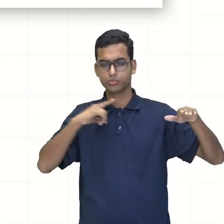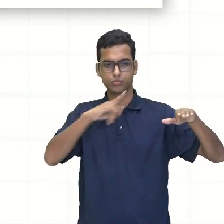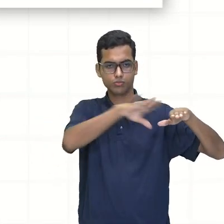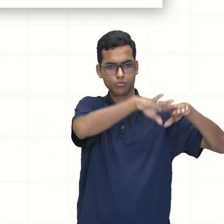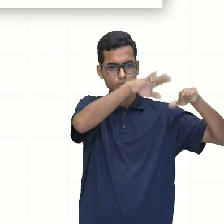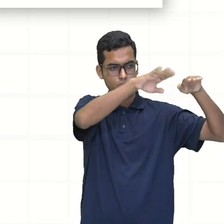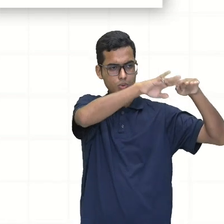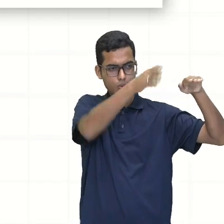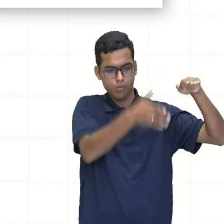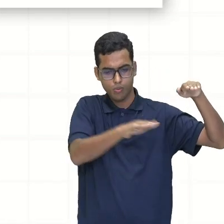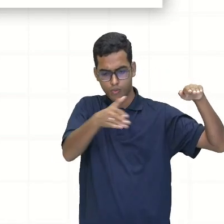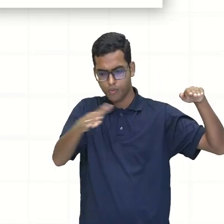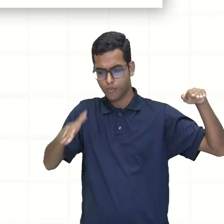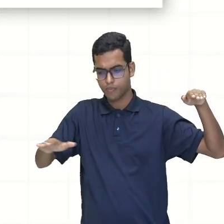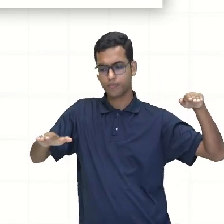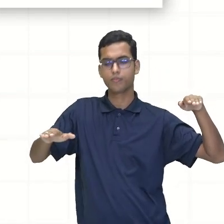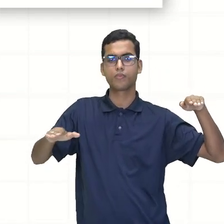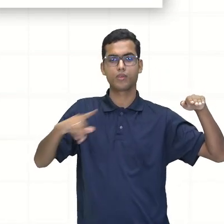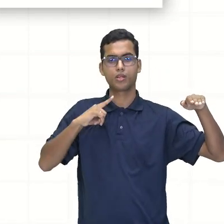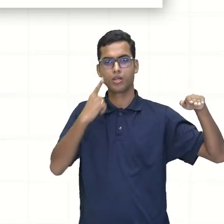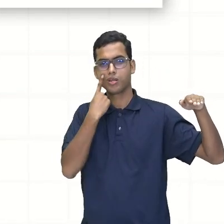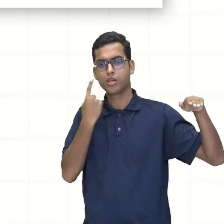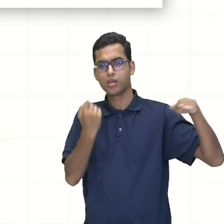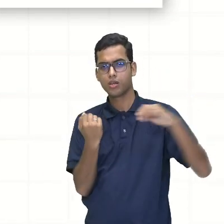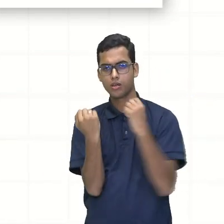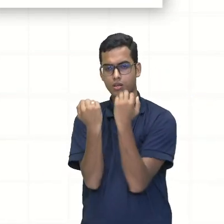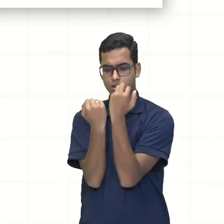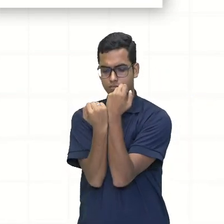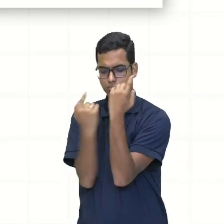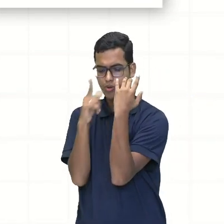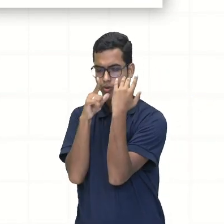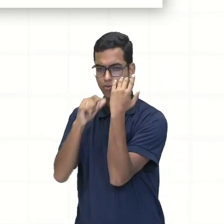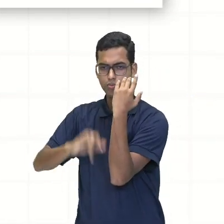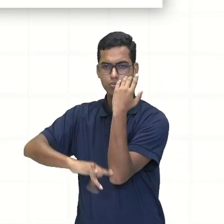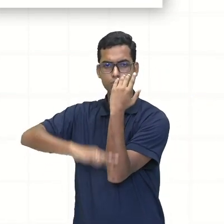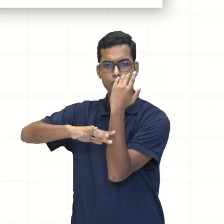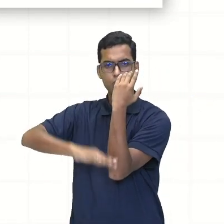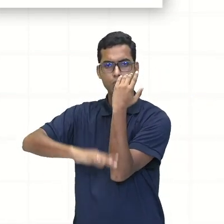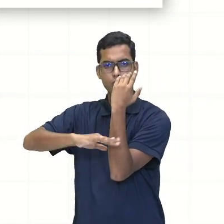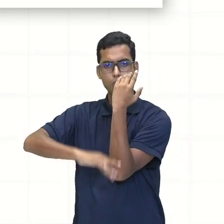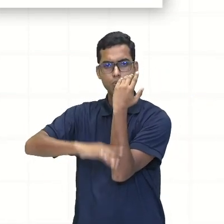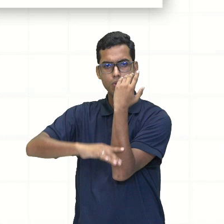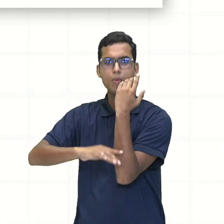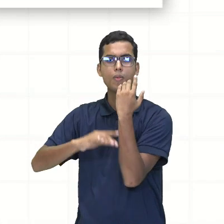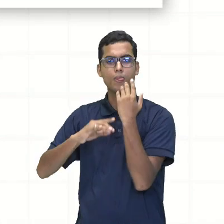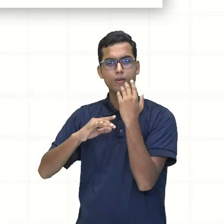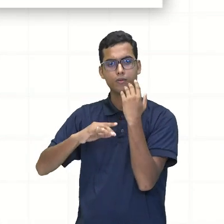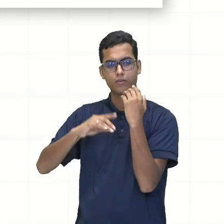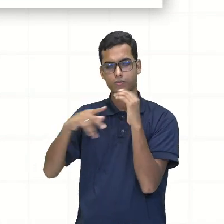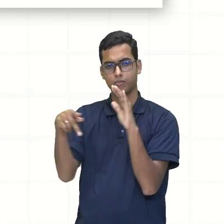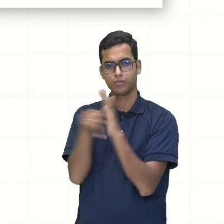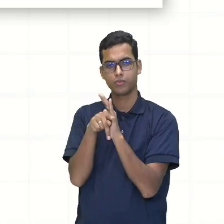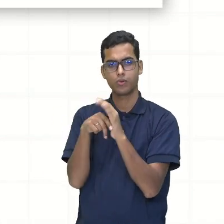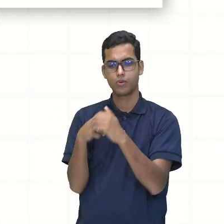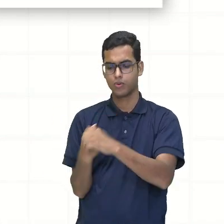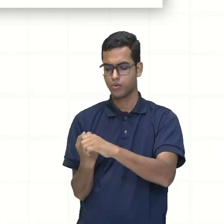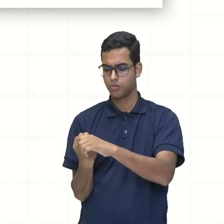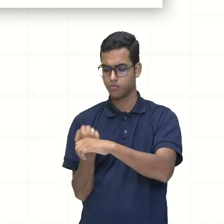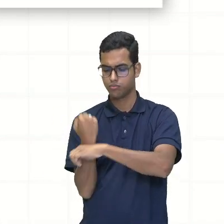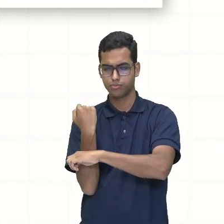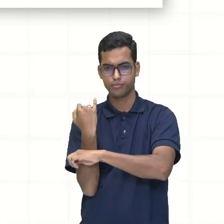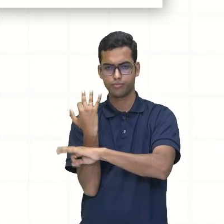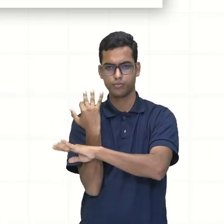de igapó, nas duas imagens, ela está submersa, ou seja, essa região ela fica